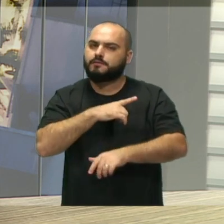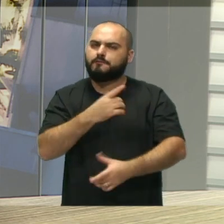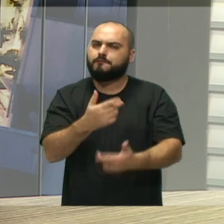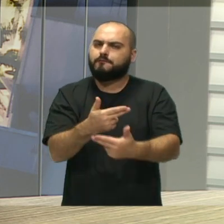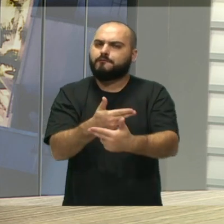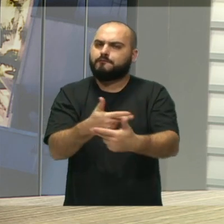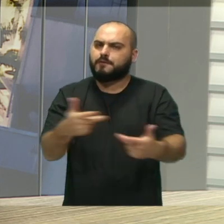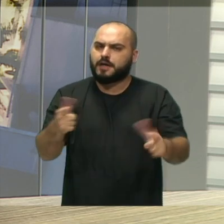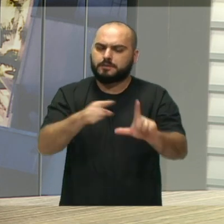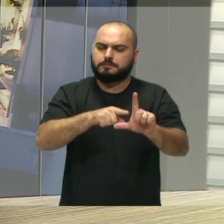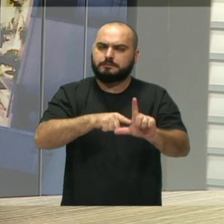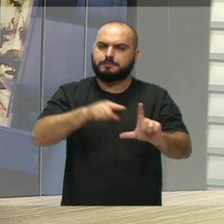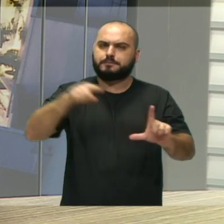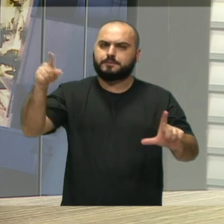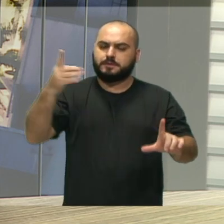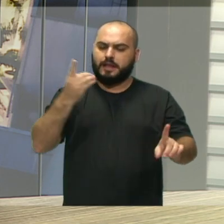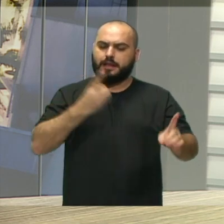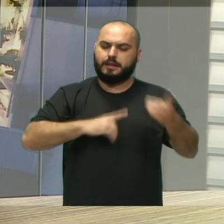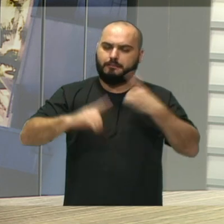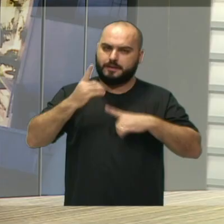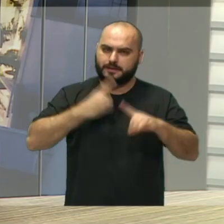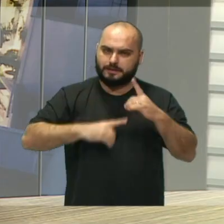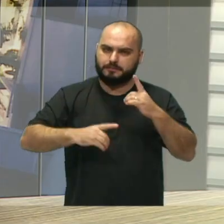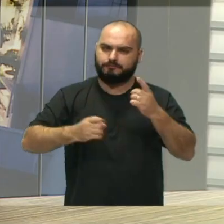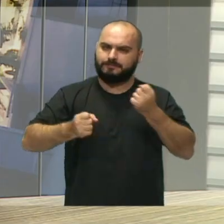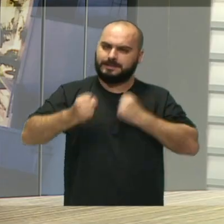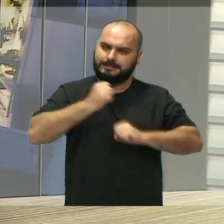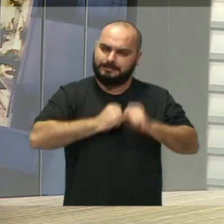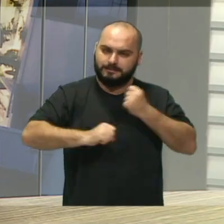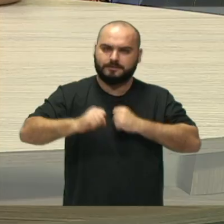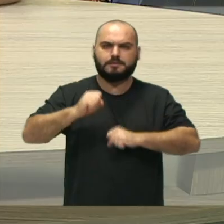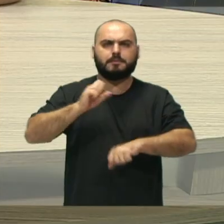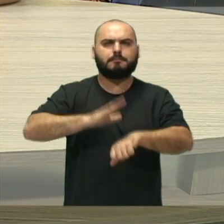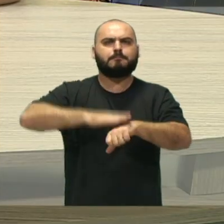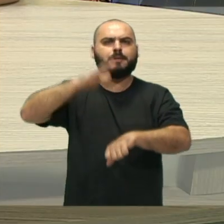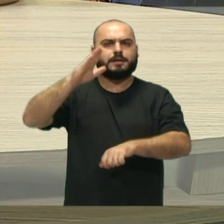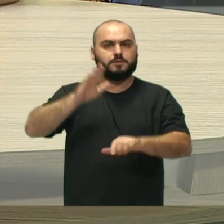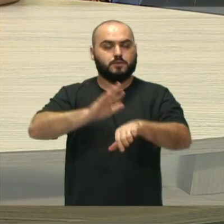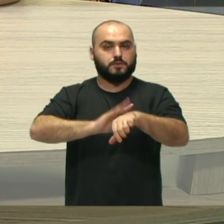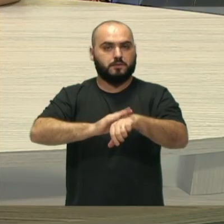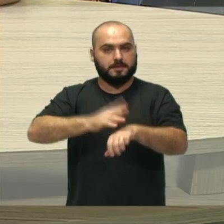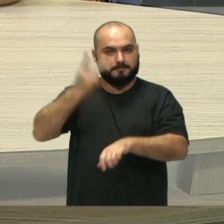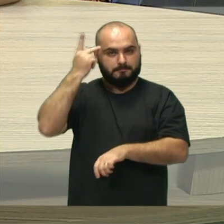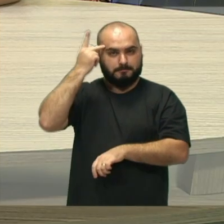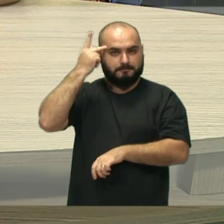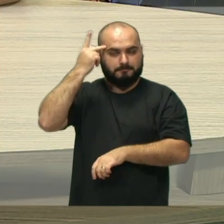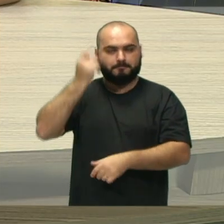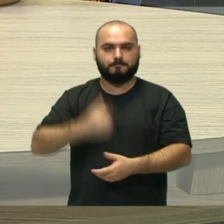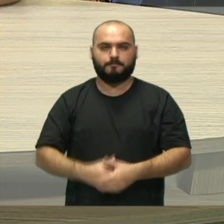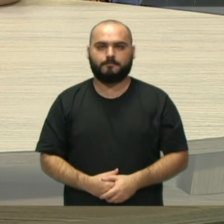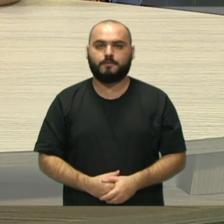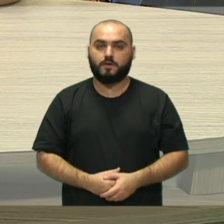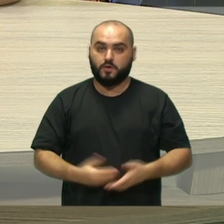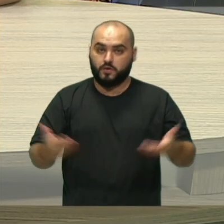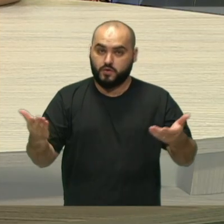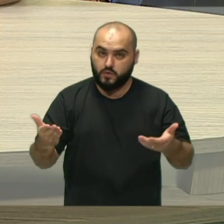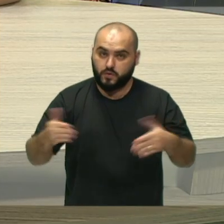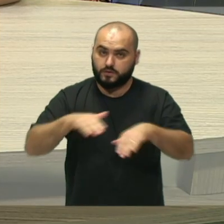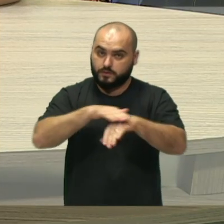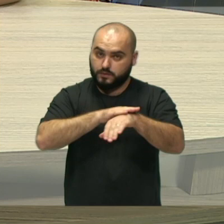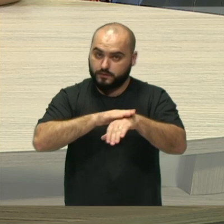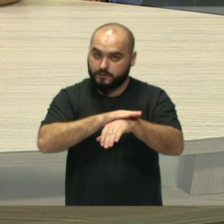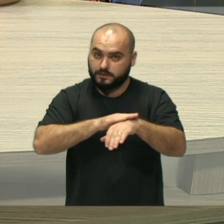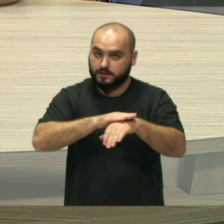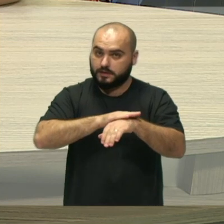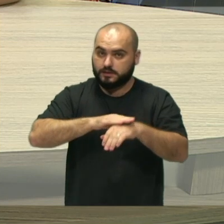depressão, ansiedade e outros sofrimentos psíquicos. E hoje, para falar sobre saúde mental, está conosco o